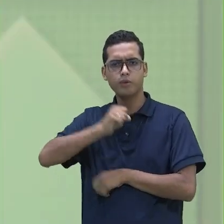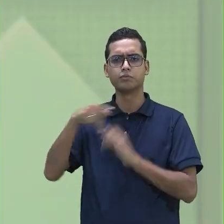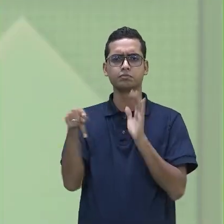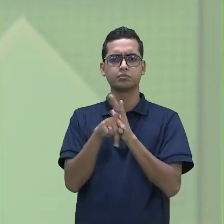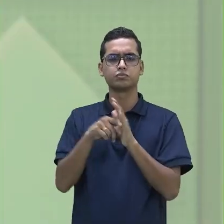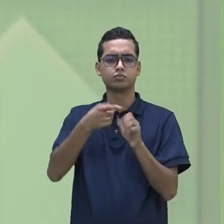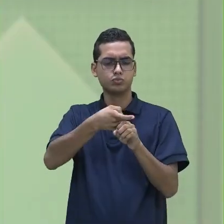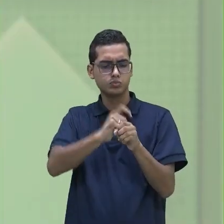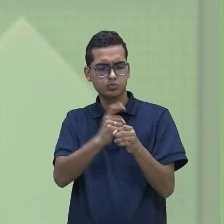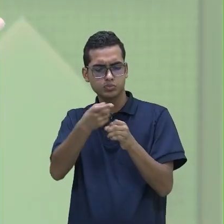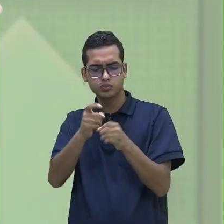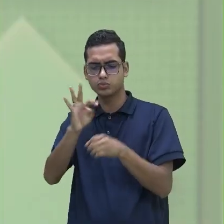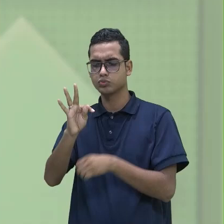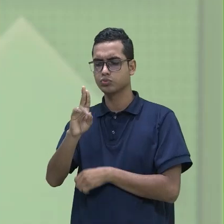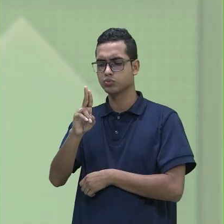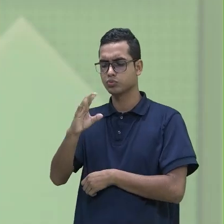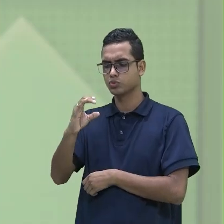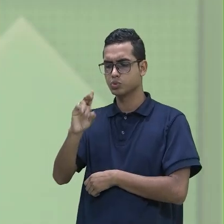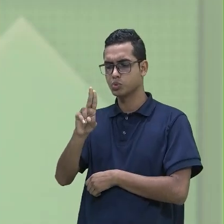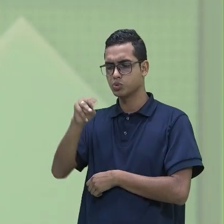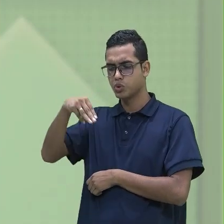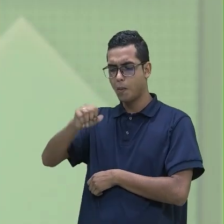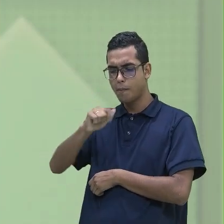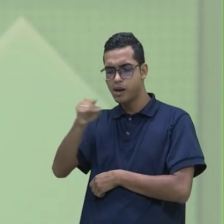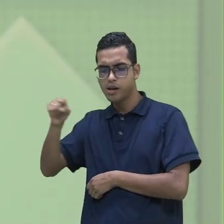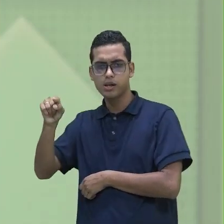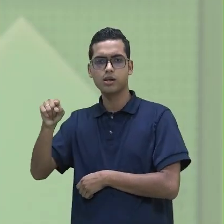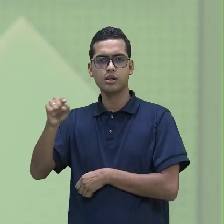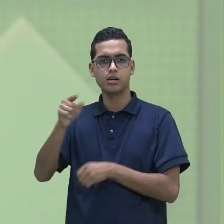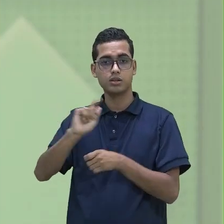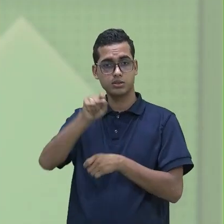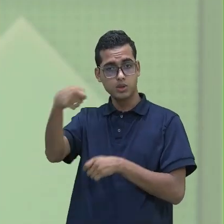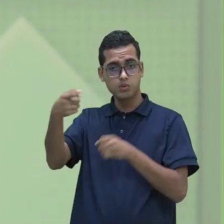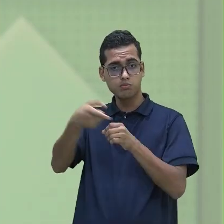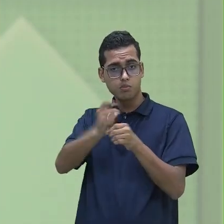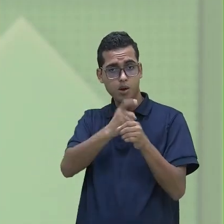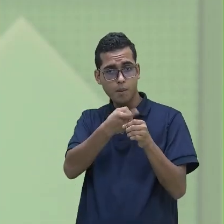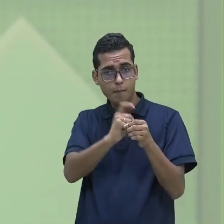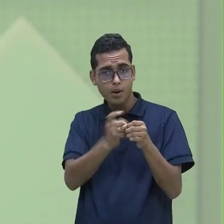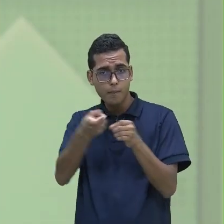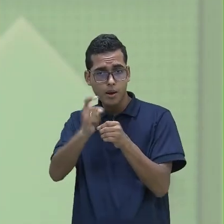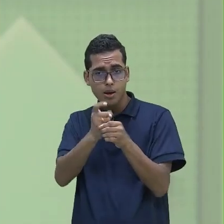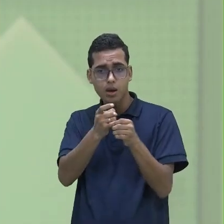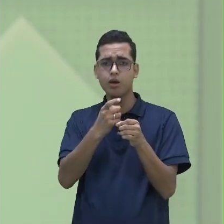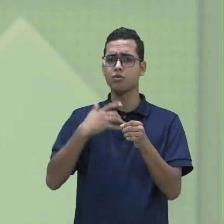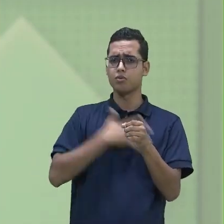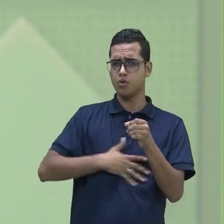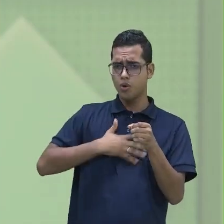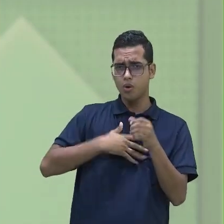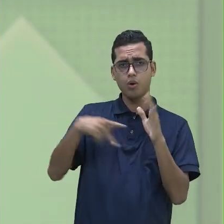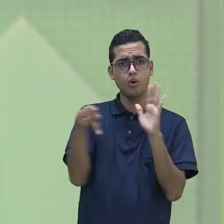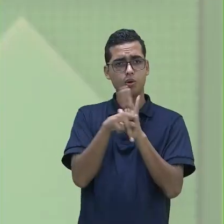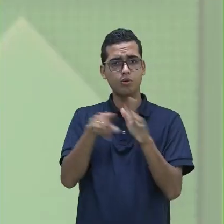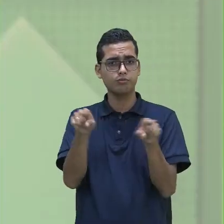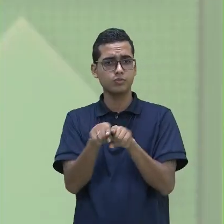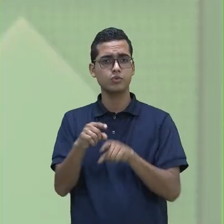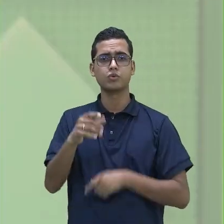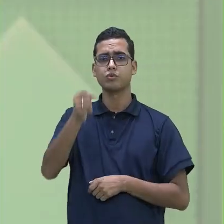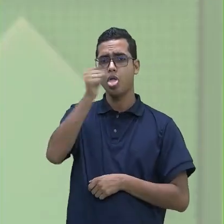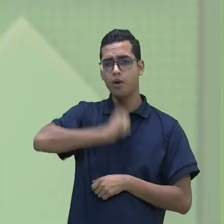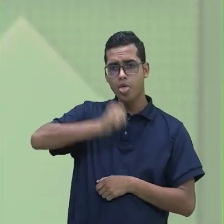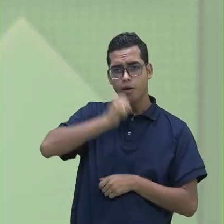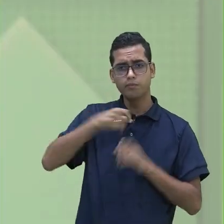Então, eu gosto, pelo menos, de sorvete de Tucumã. E outras frutas que são utilizadas para